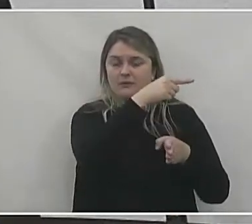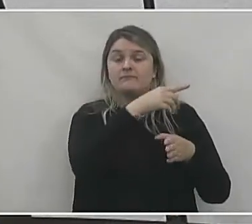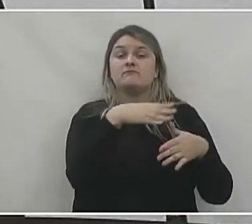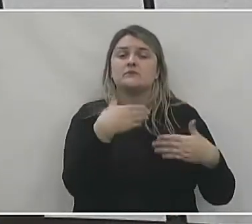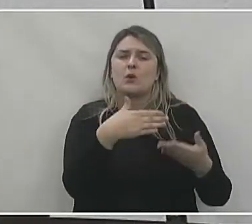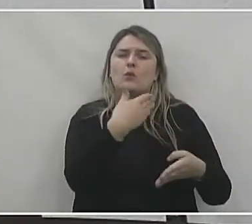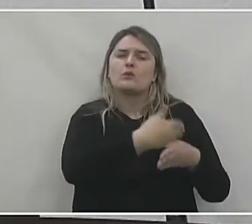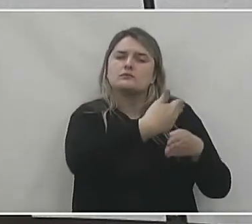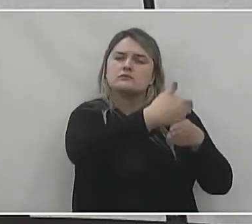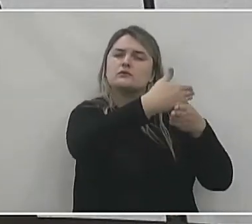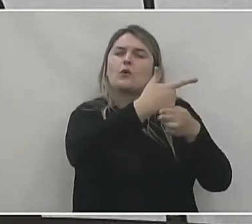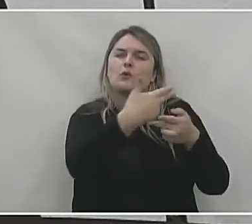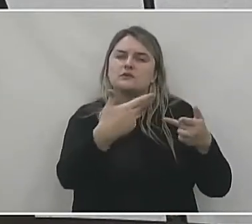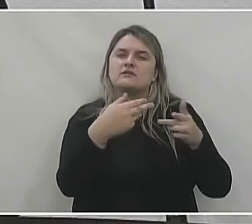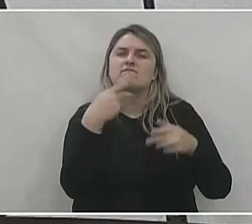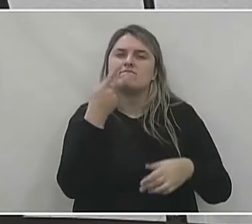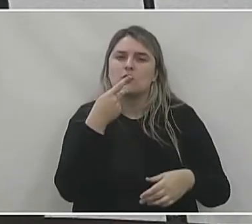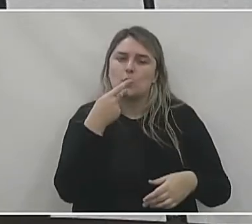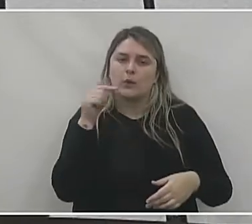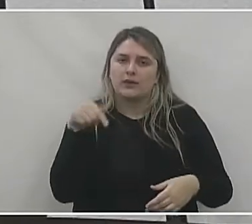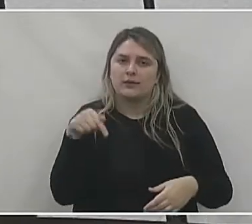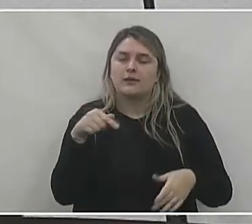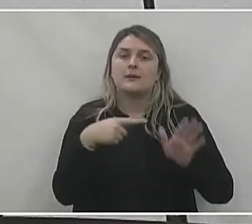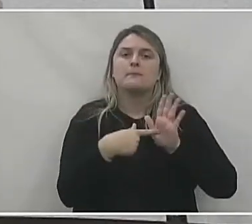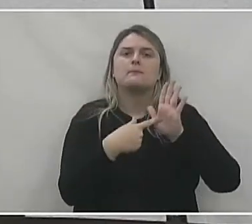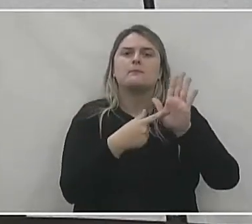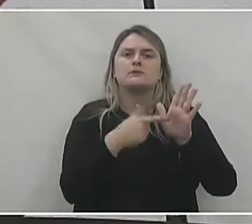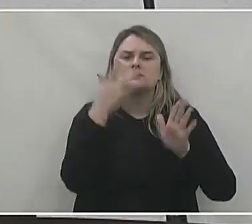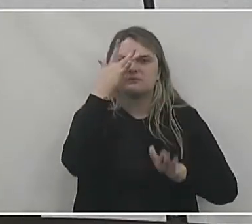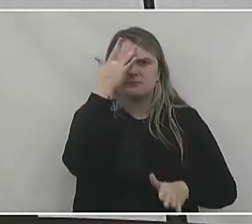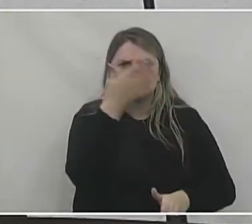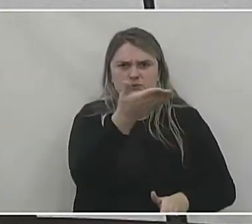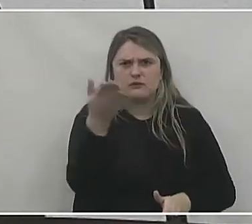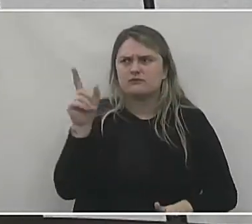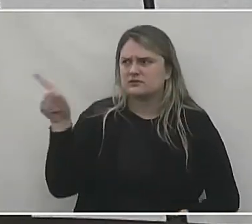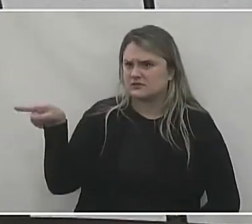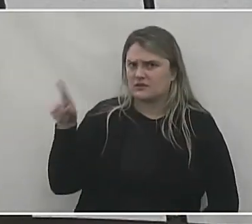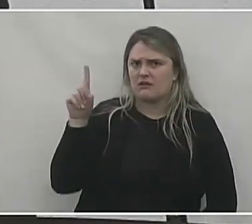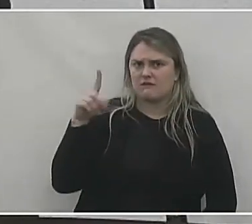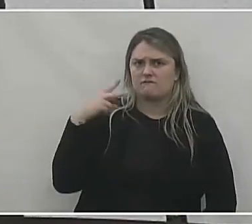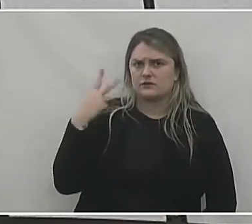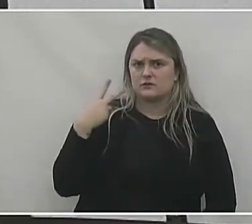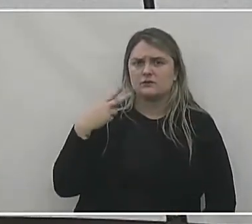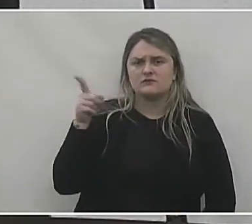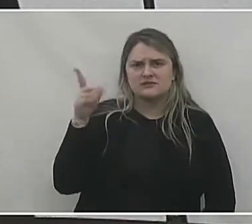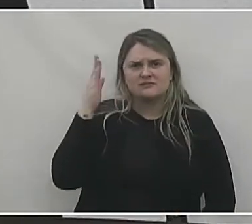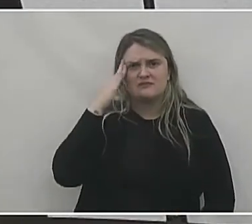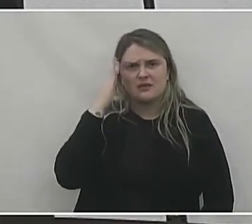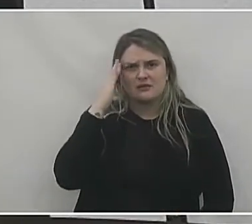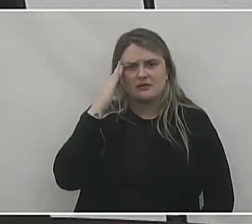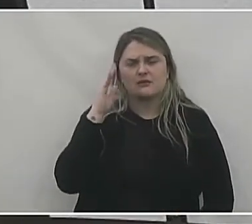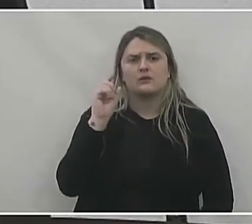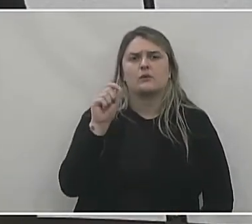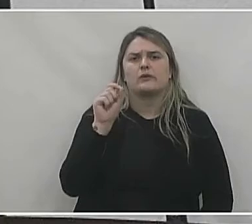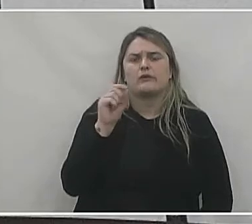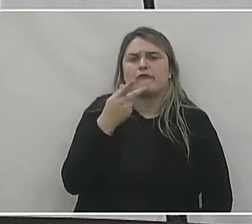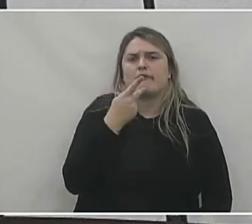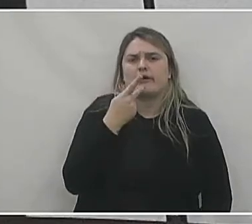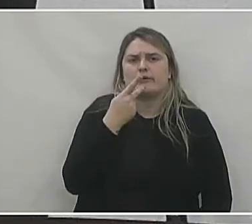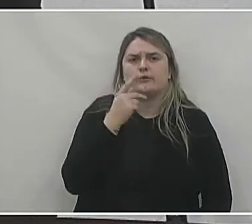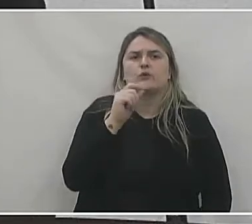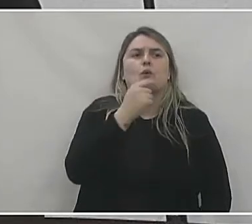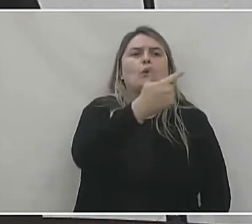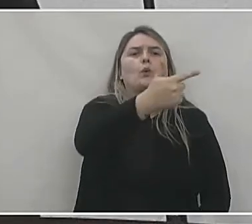essas obras, essas coisas que a gente contou aqui, até para mostrar para as pessoas, e os senhores que são vereador, vocês entendem muito mais do